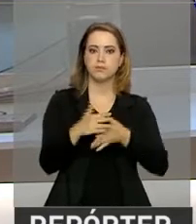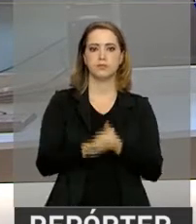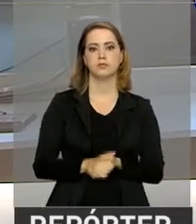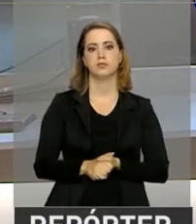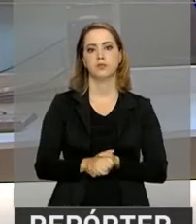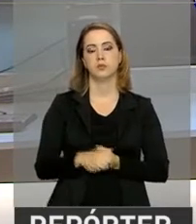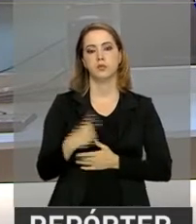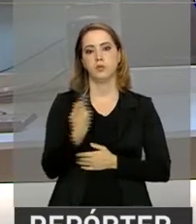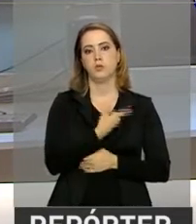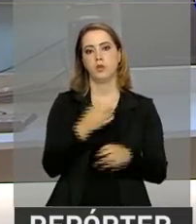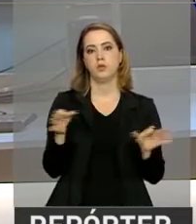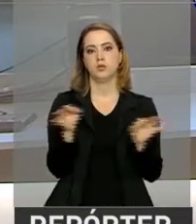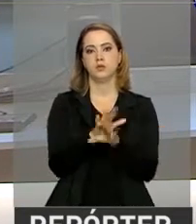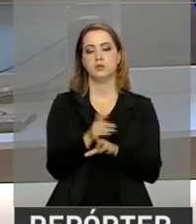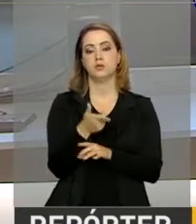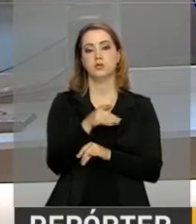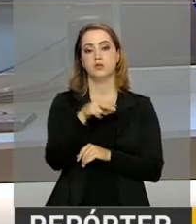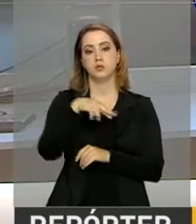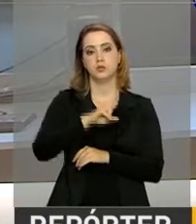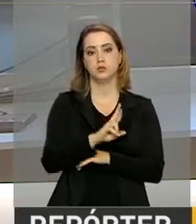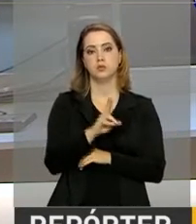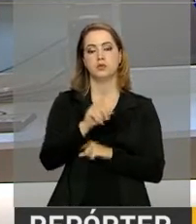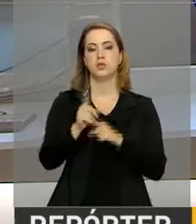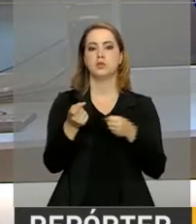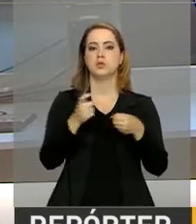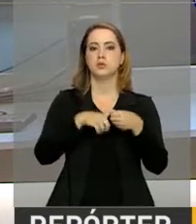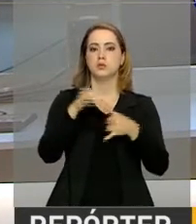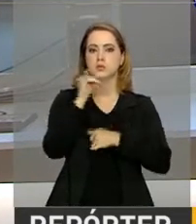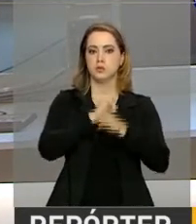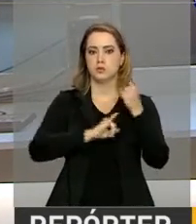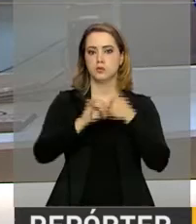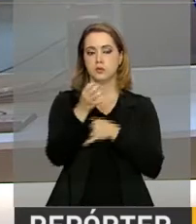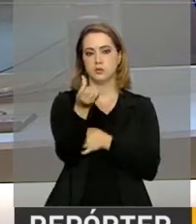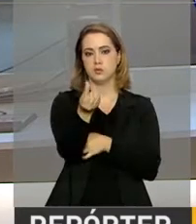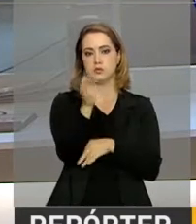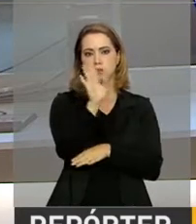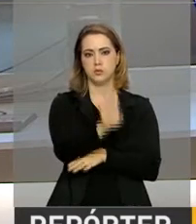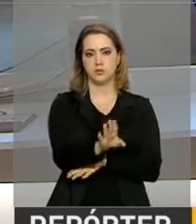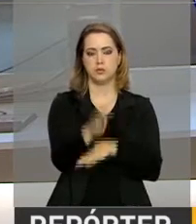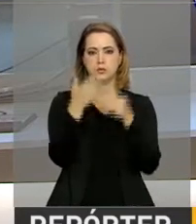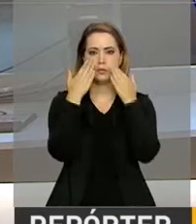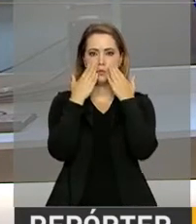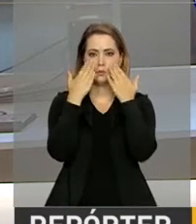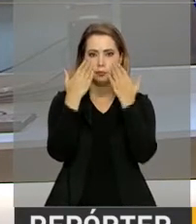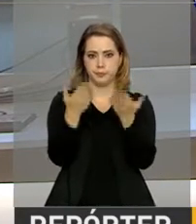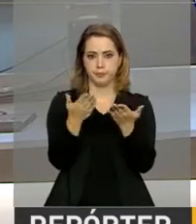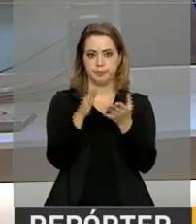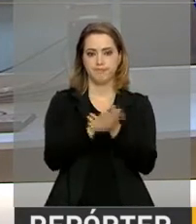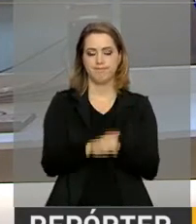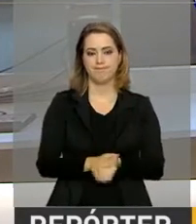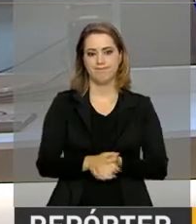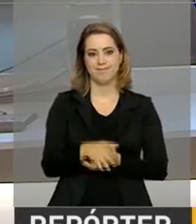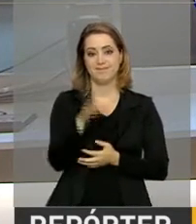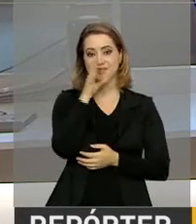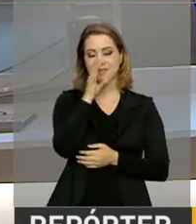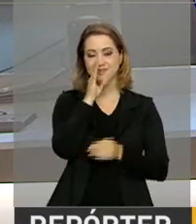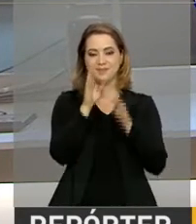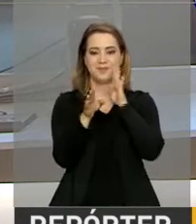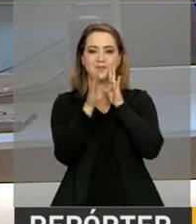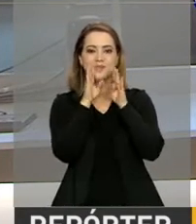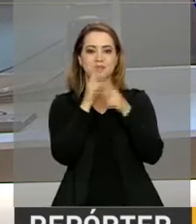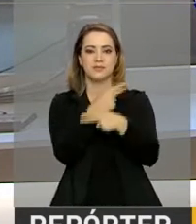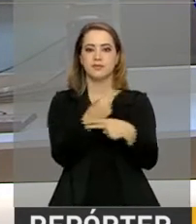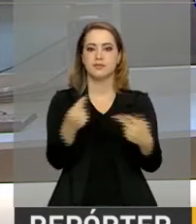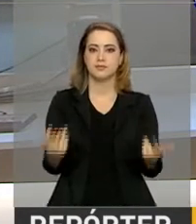termina esta edição do repórter nbr voltamos a qualquer momento com outras informações ou às seis da tarde a nossa próxima edição acompanhe também as novidades